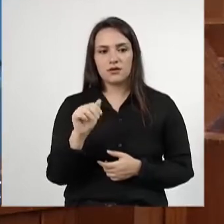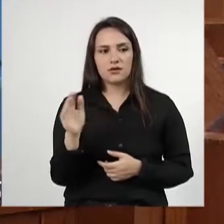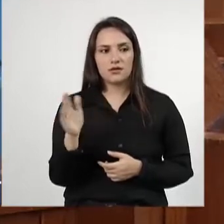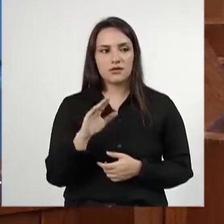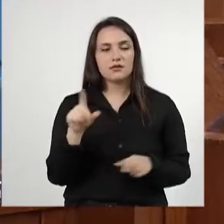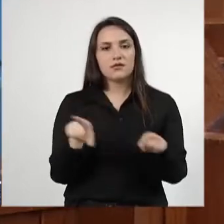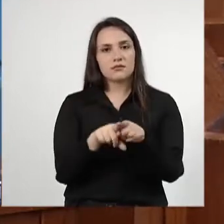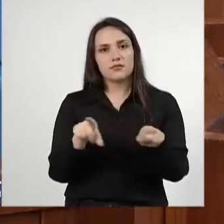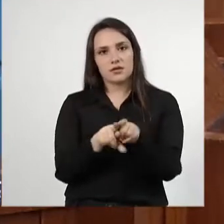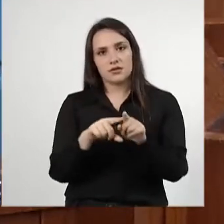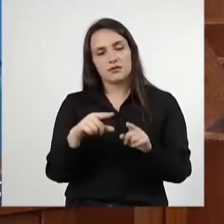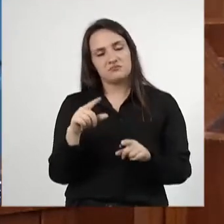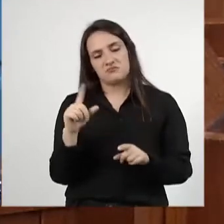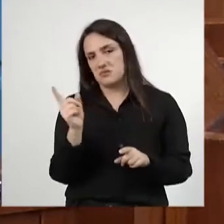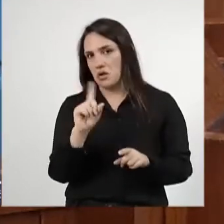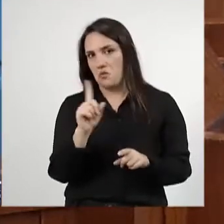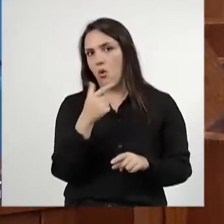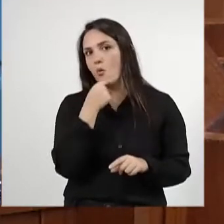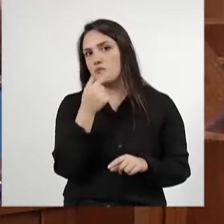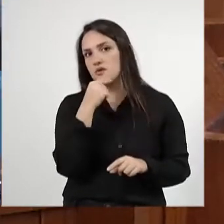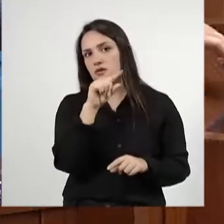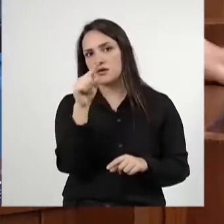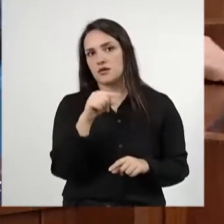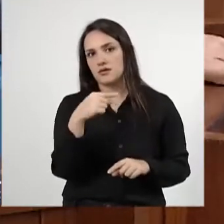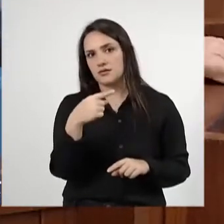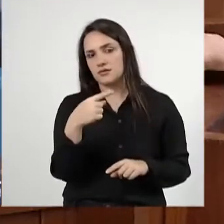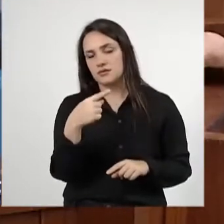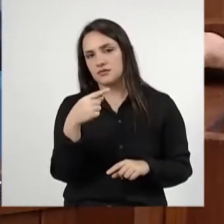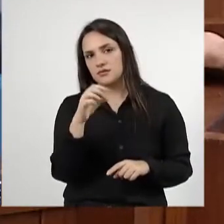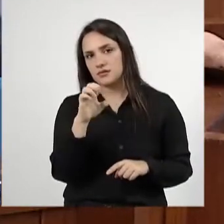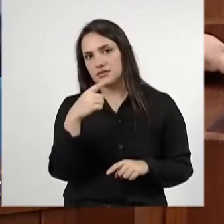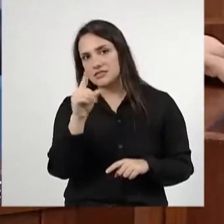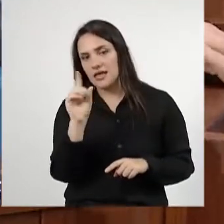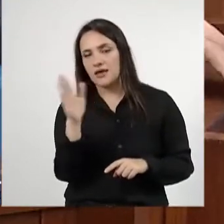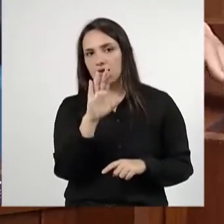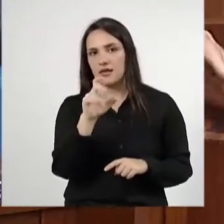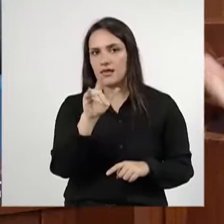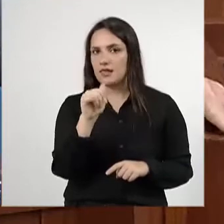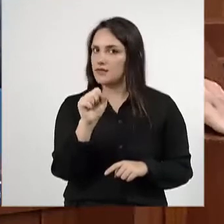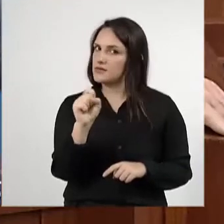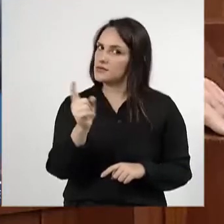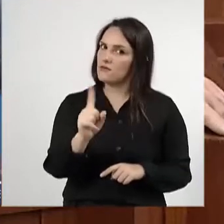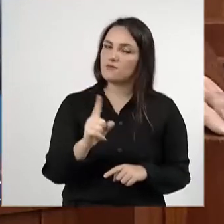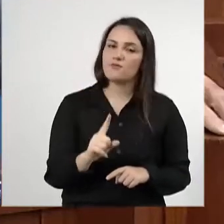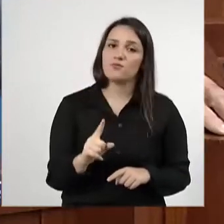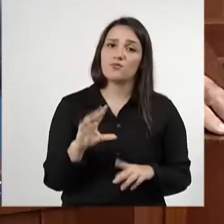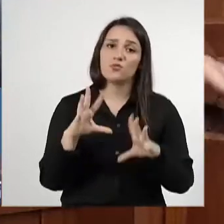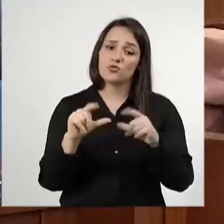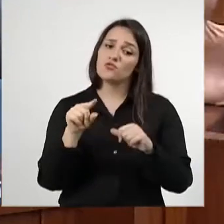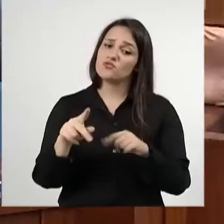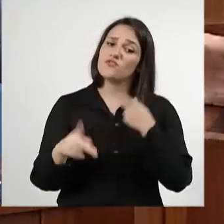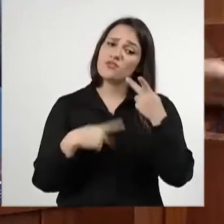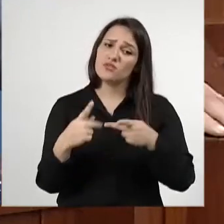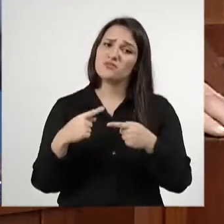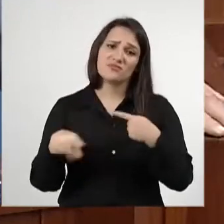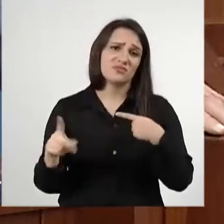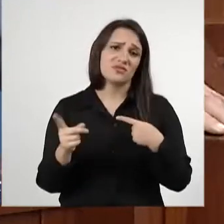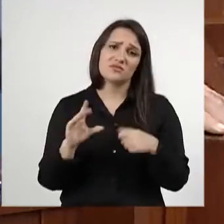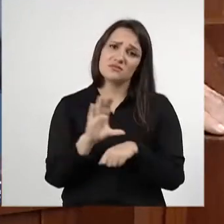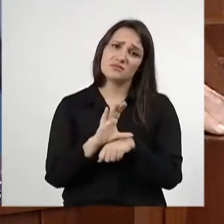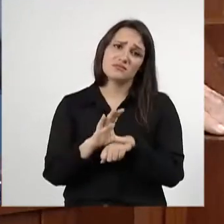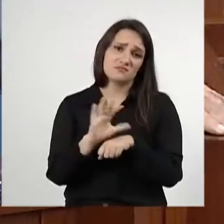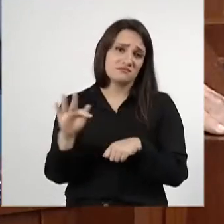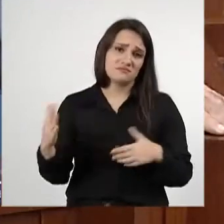Então, eu quero dizer a Vossa Excelência que tudo que Vossa Excelência falou aqui contraria o que está escrito na